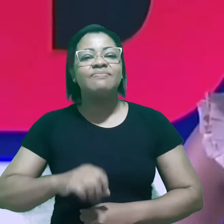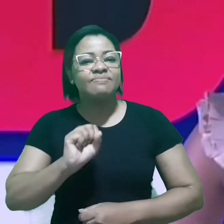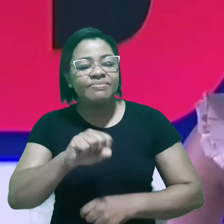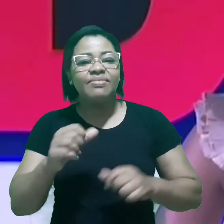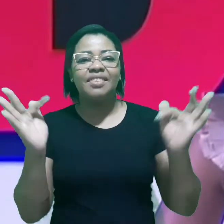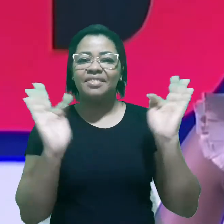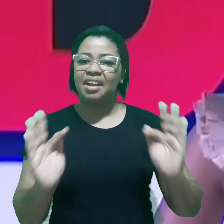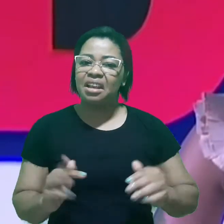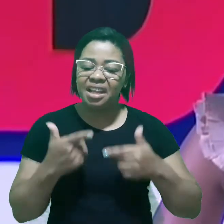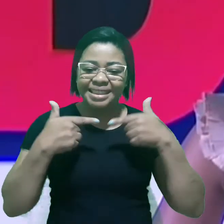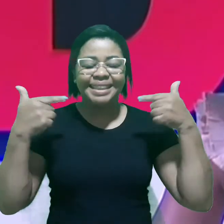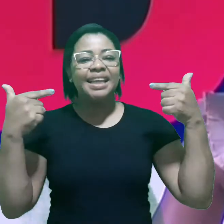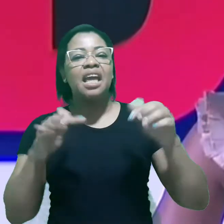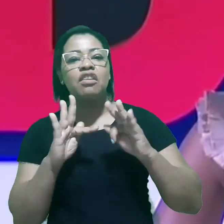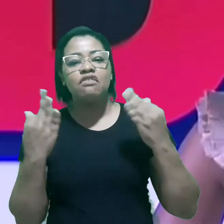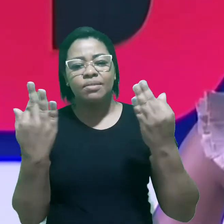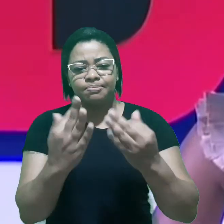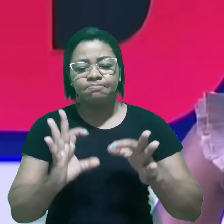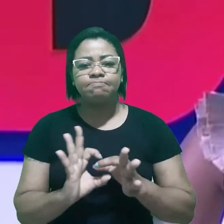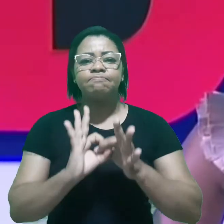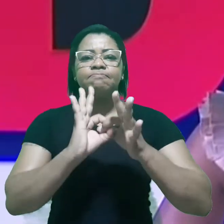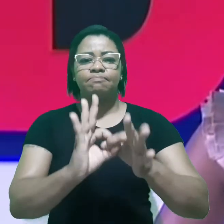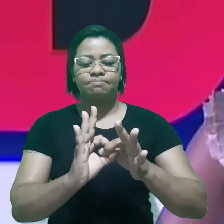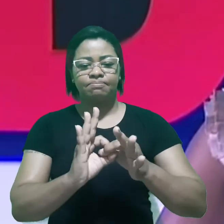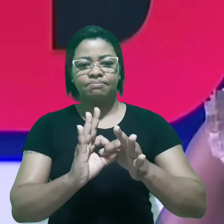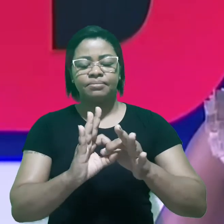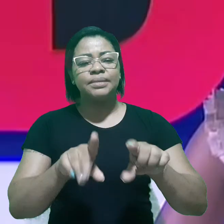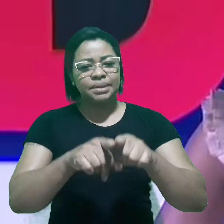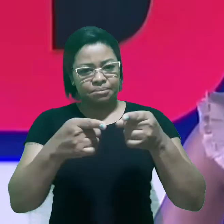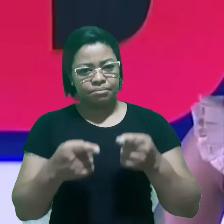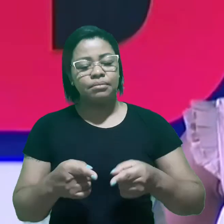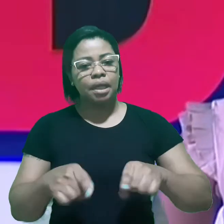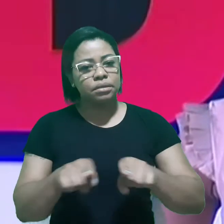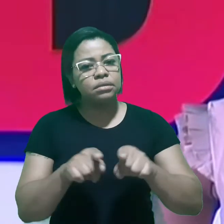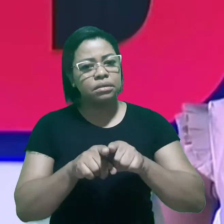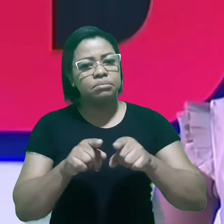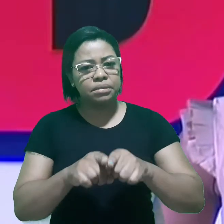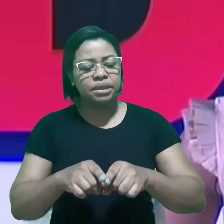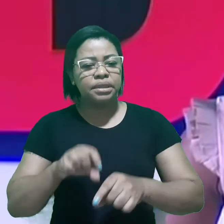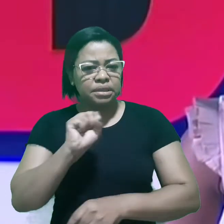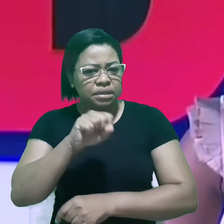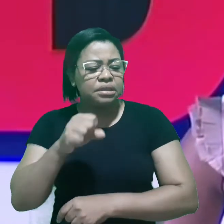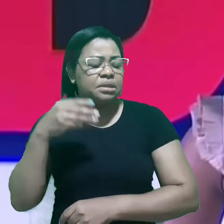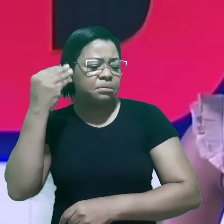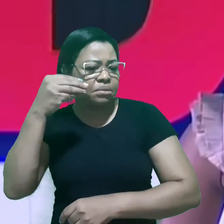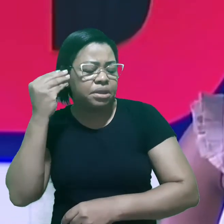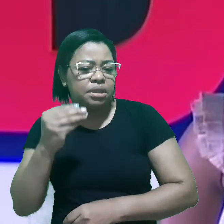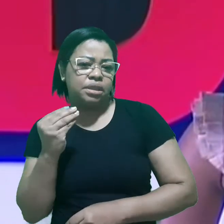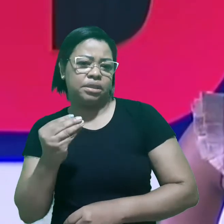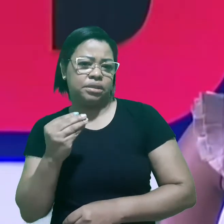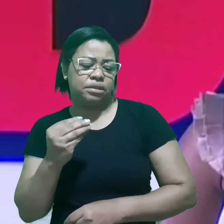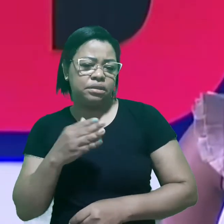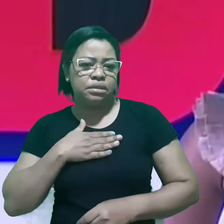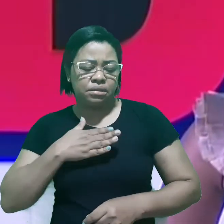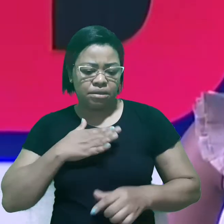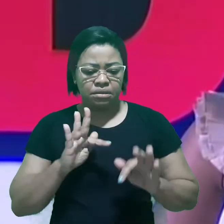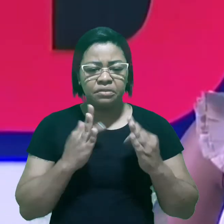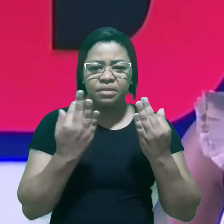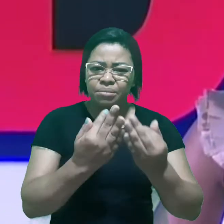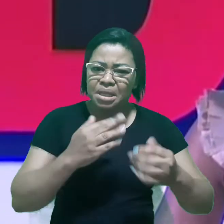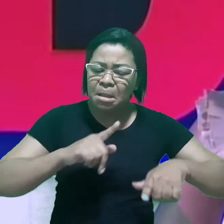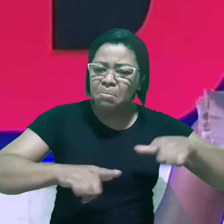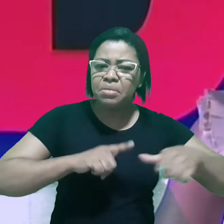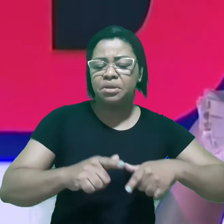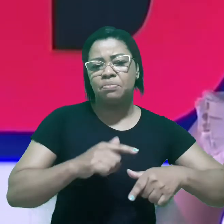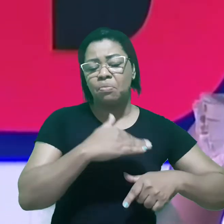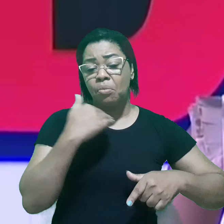que morreram em campos de refugiados. Meu primo Poli morreu porque não teve assistência médica adequada. Um dos meus amigos mais